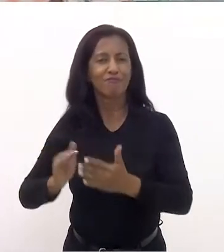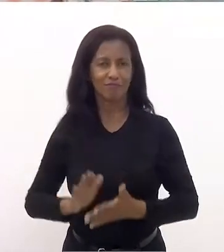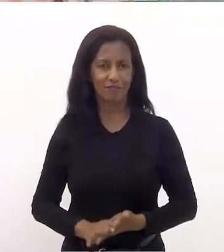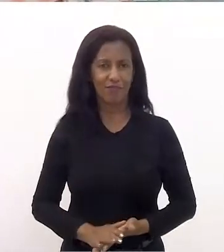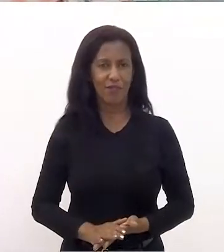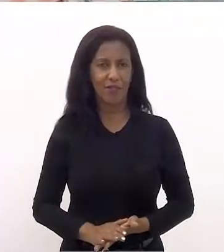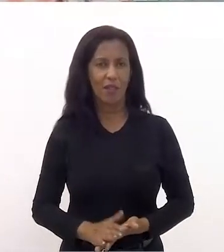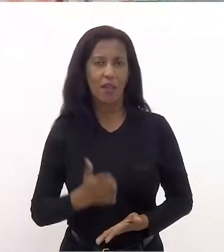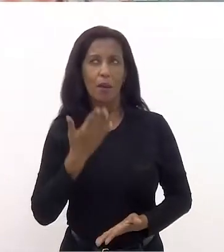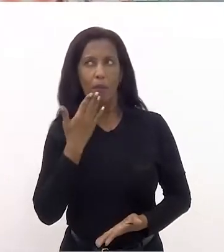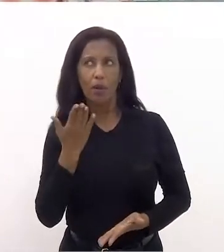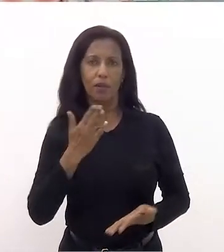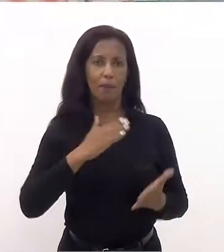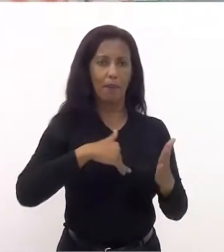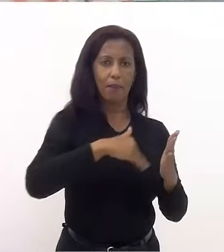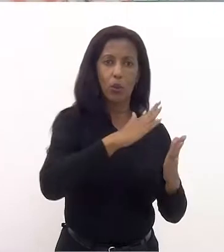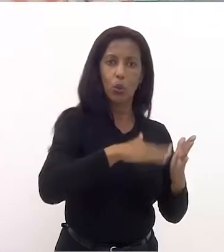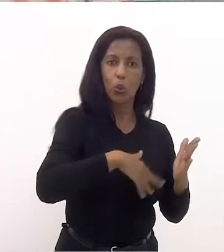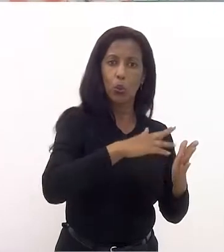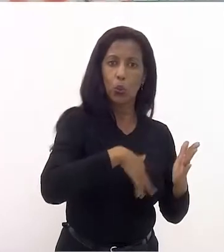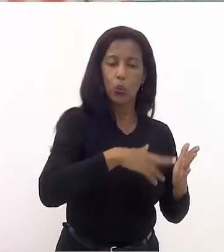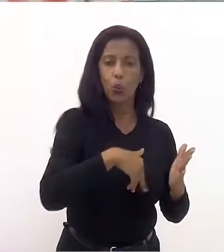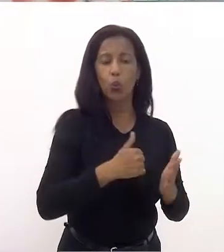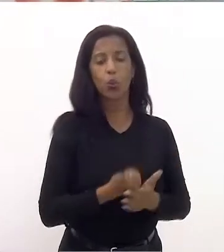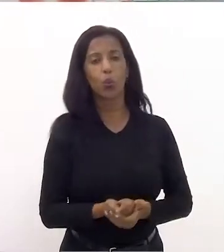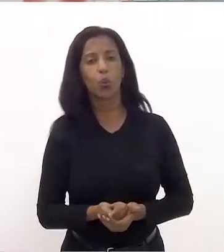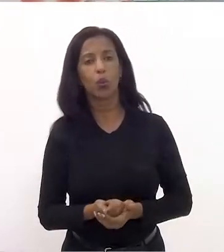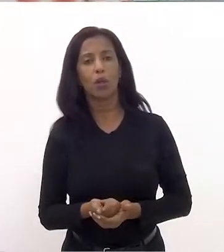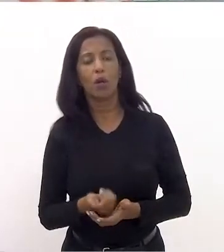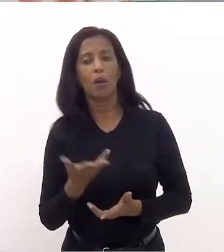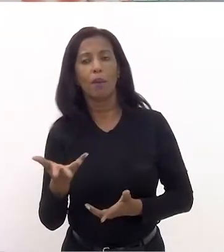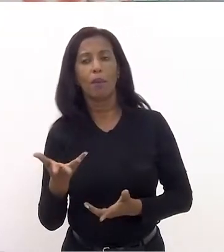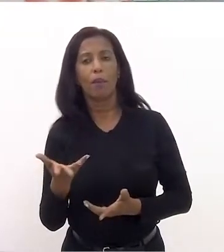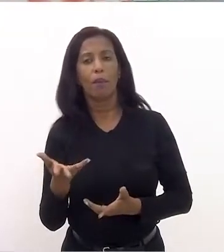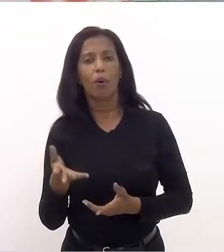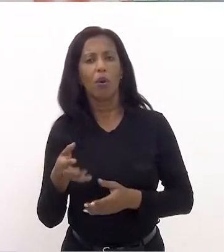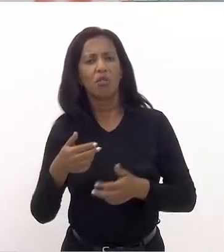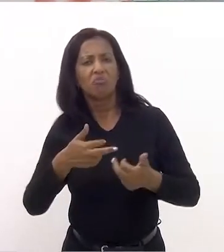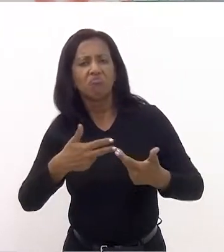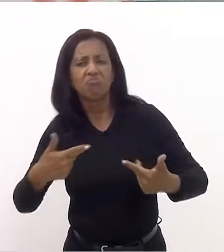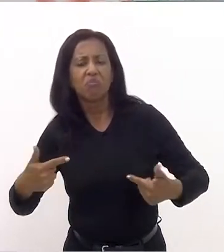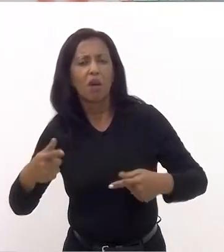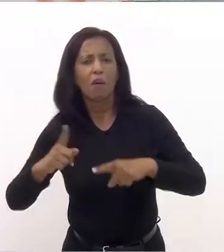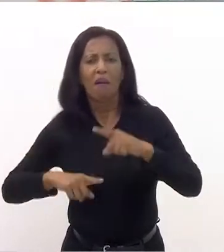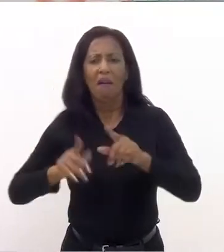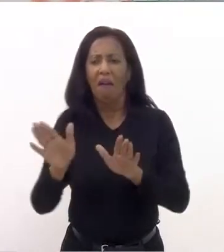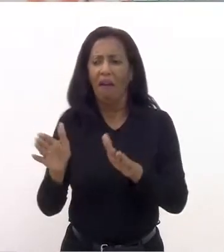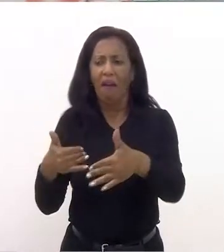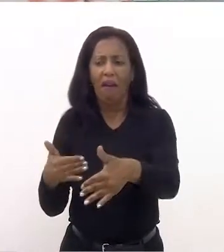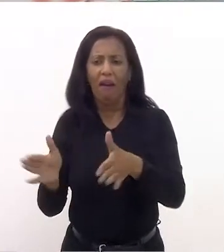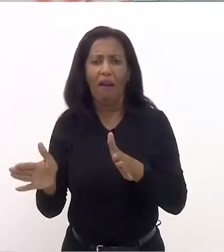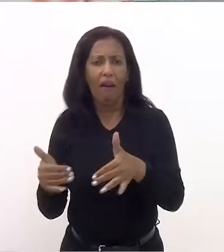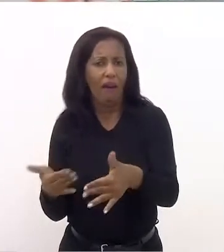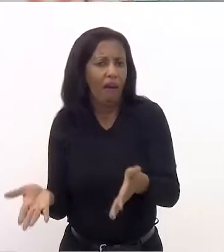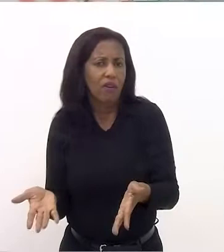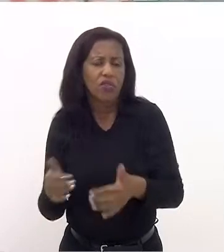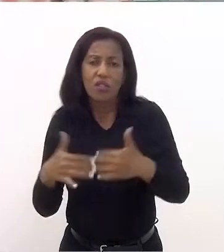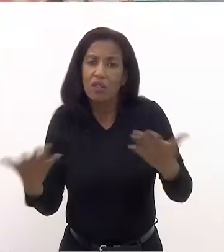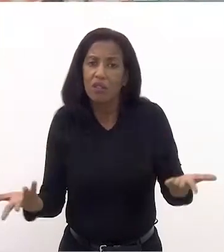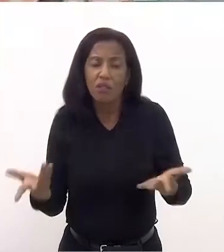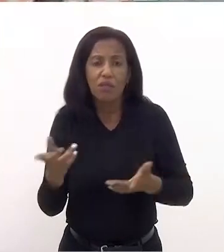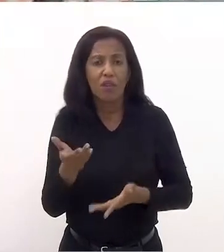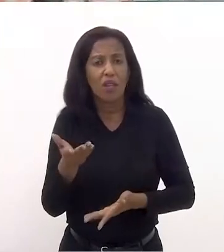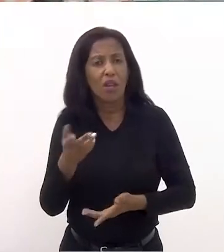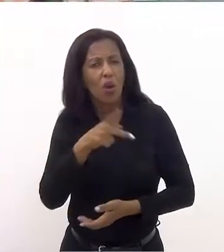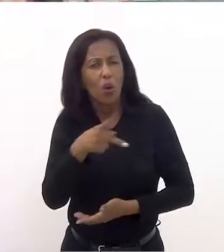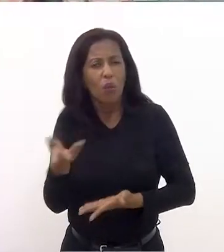gosto para pintura, para produzir elementos qualquer, caixas, enfim,